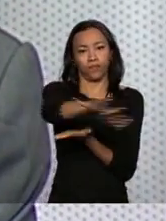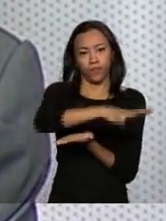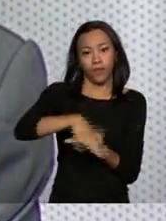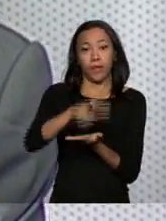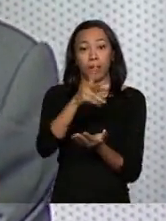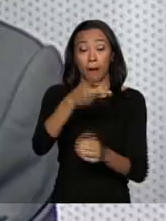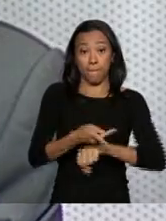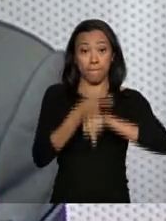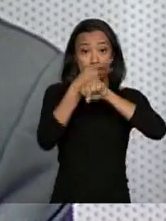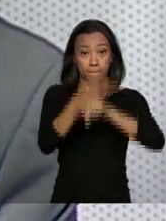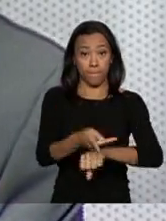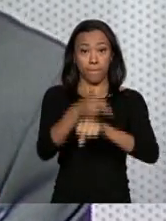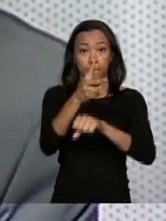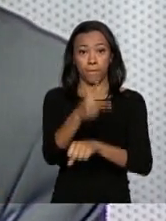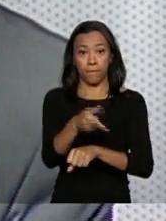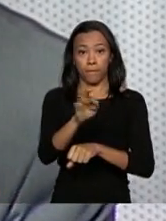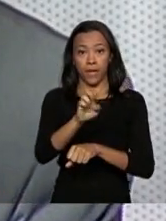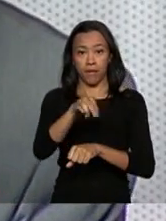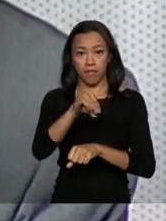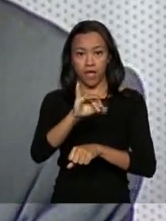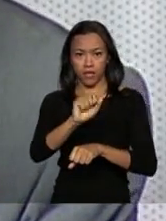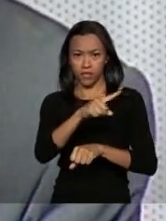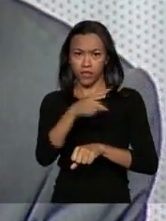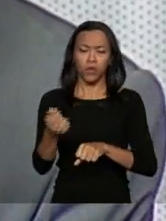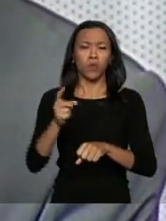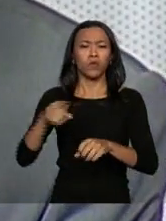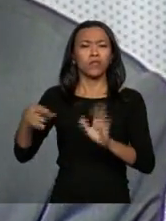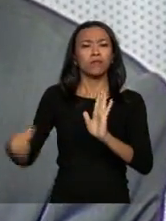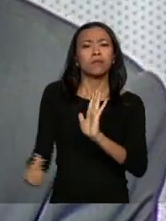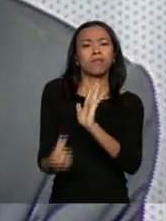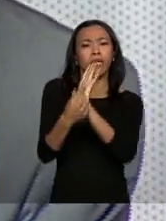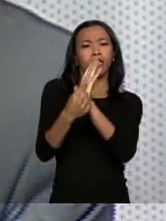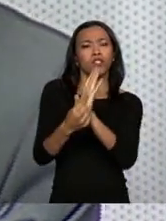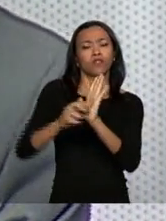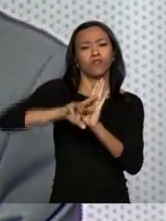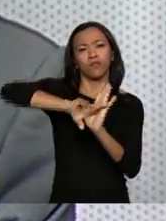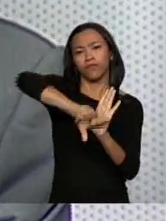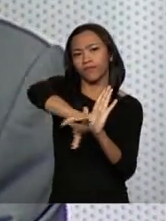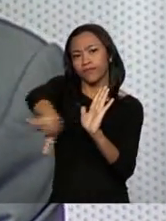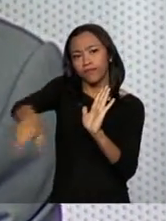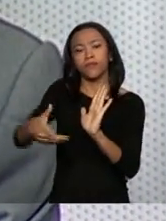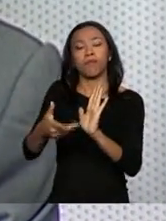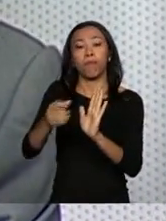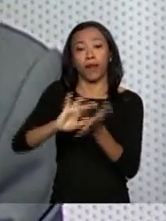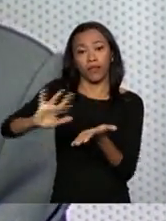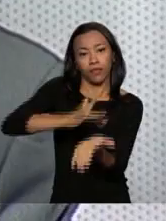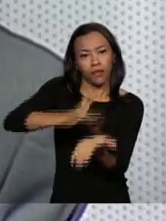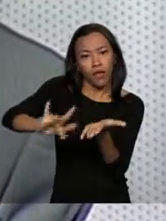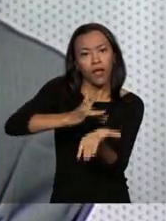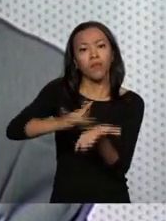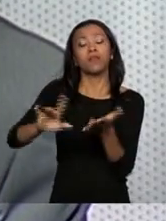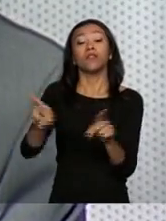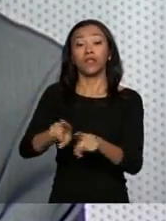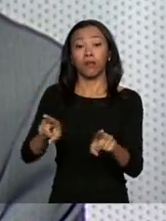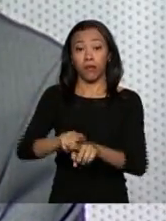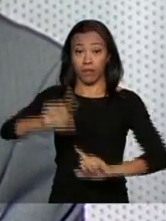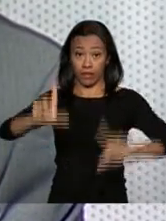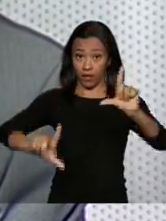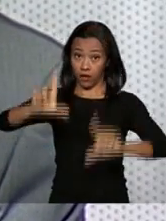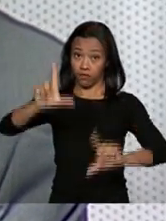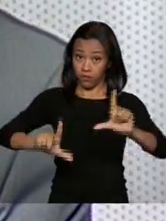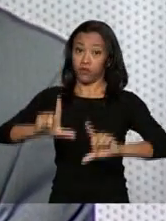premiação o desenvolvimento de aplicativos de interesse público para dispositivos móveis e TVs digitais